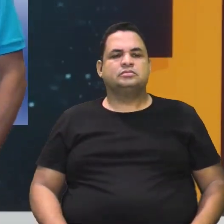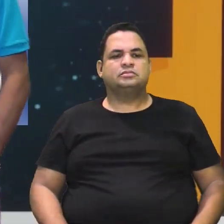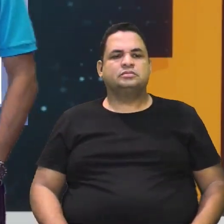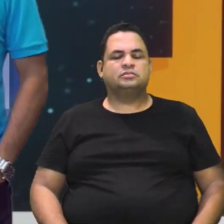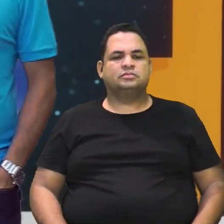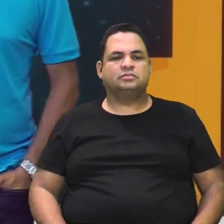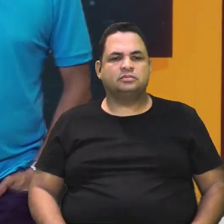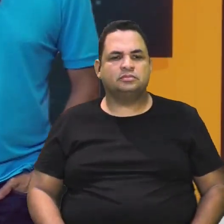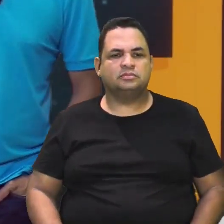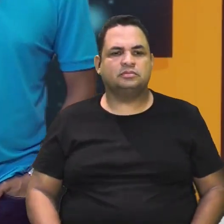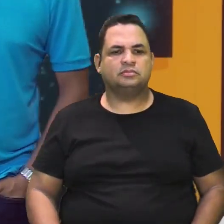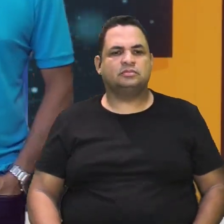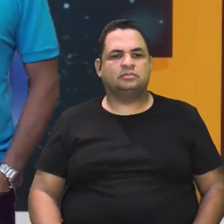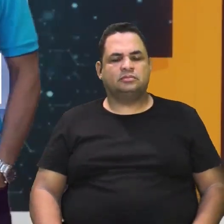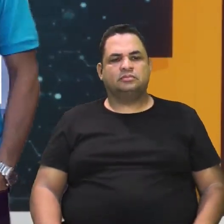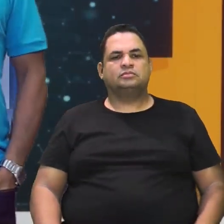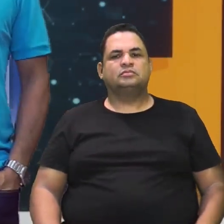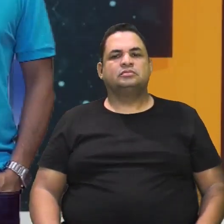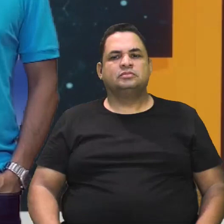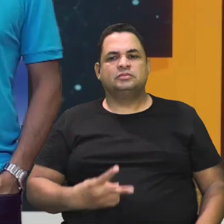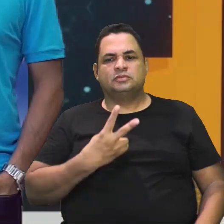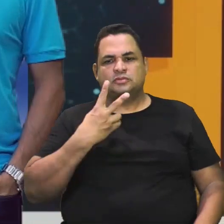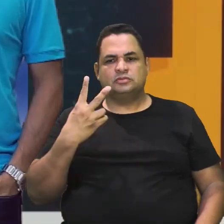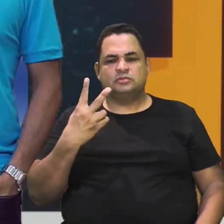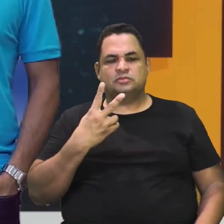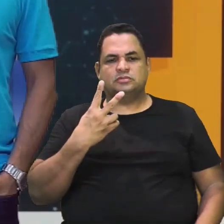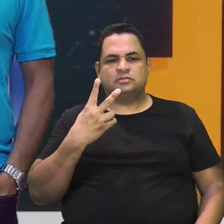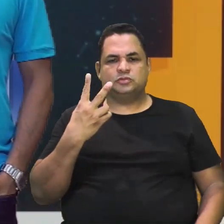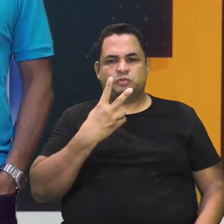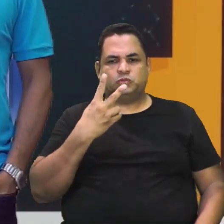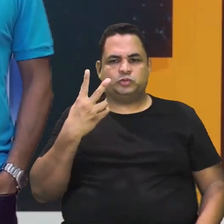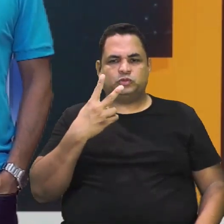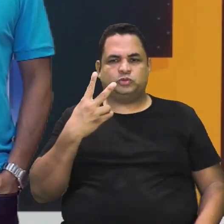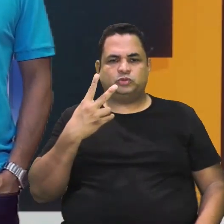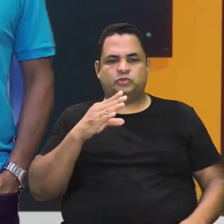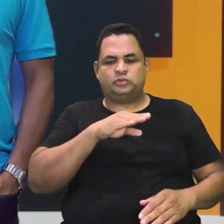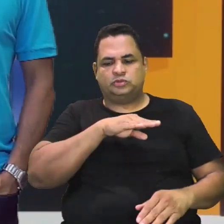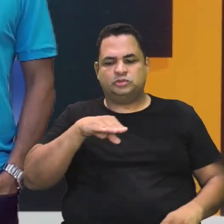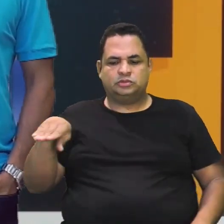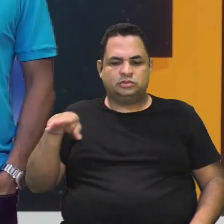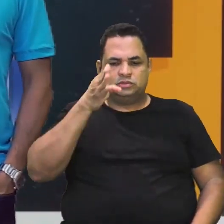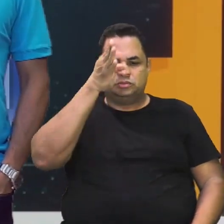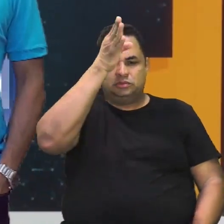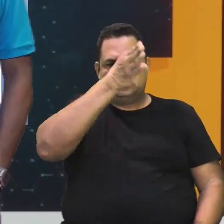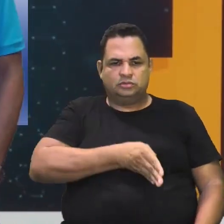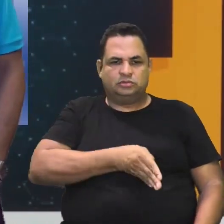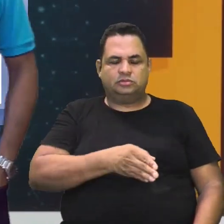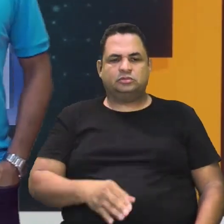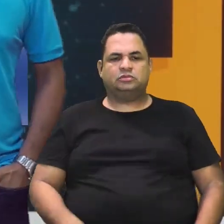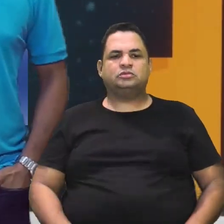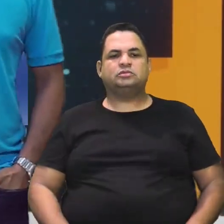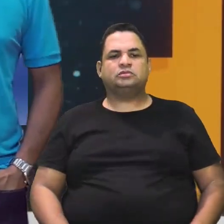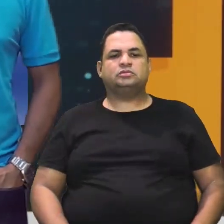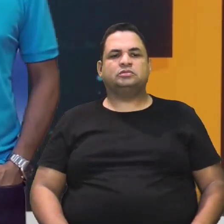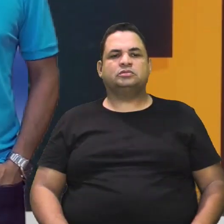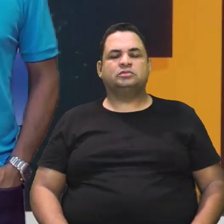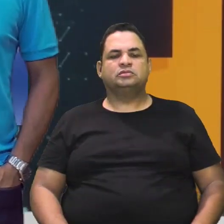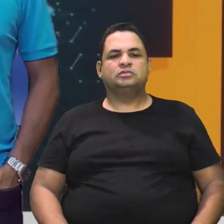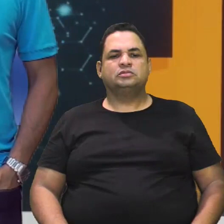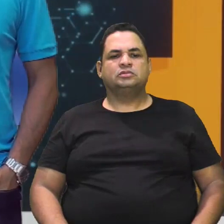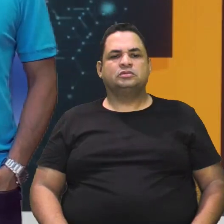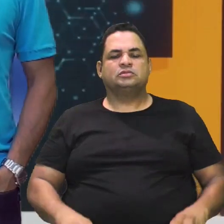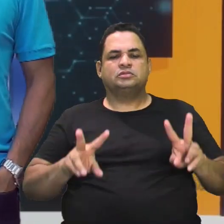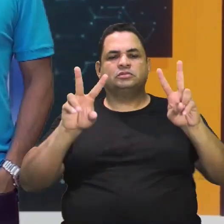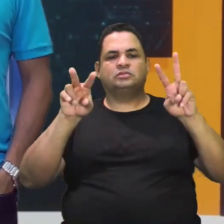entre retas, tá no plural, né? São 2. Então tem pelo menos 2 para a gente poder analisar a posição entre elas. E claro,